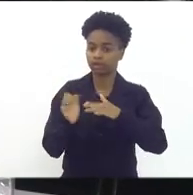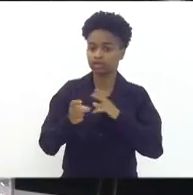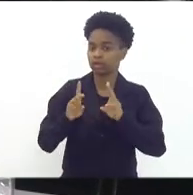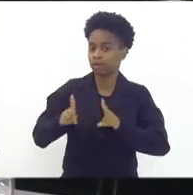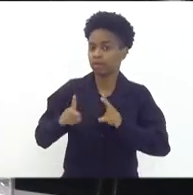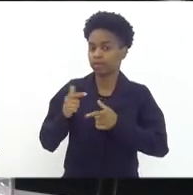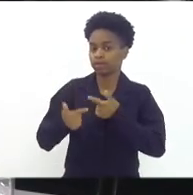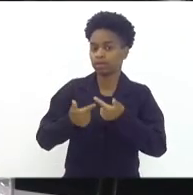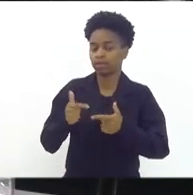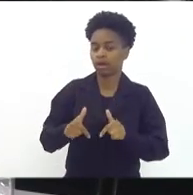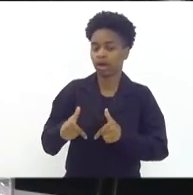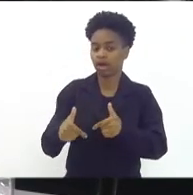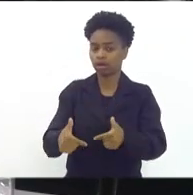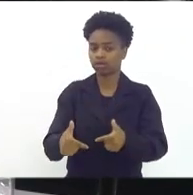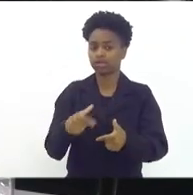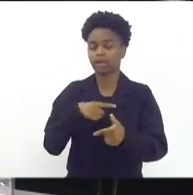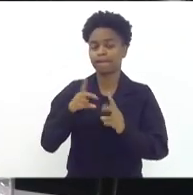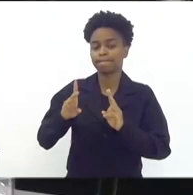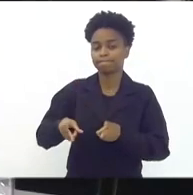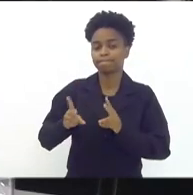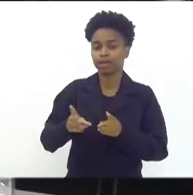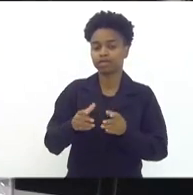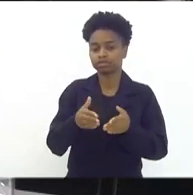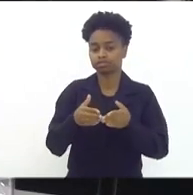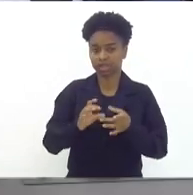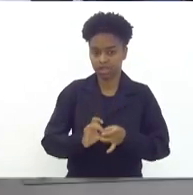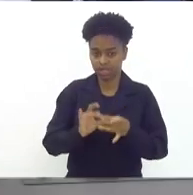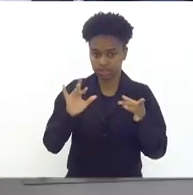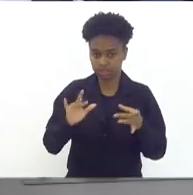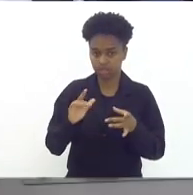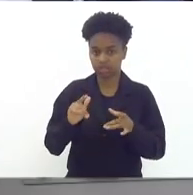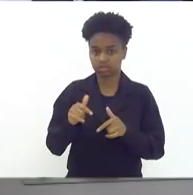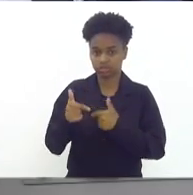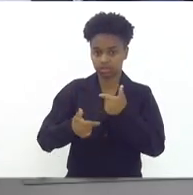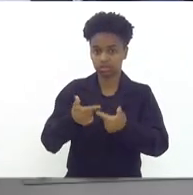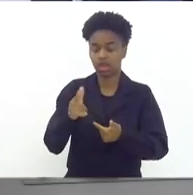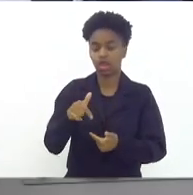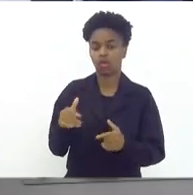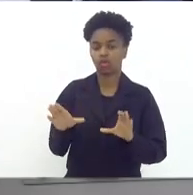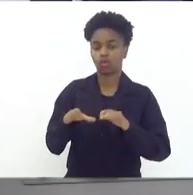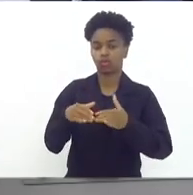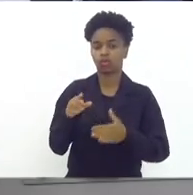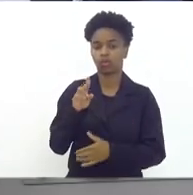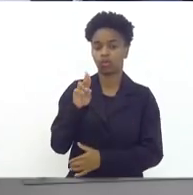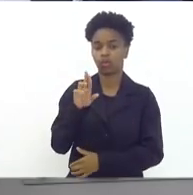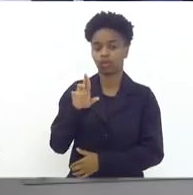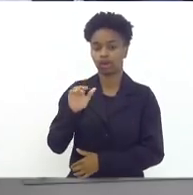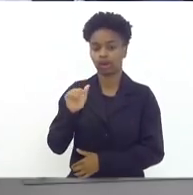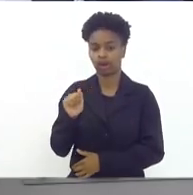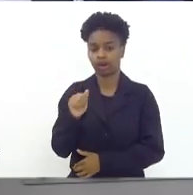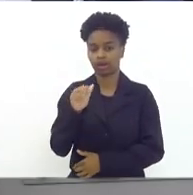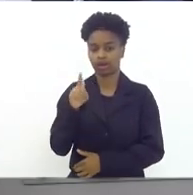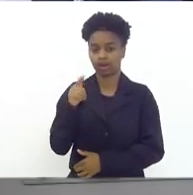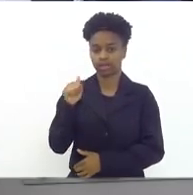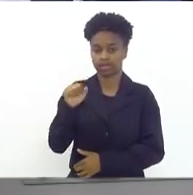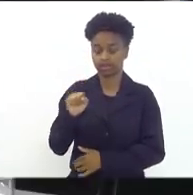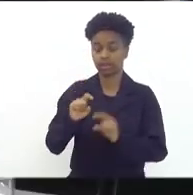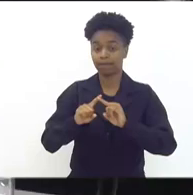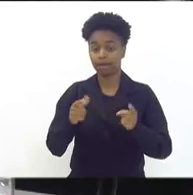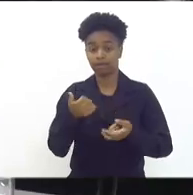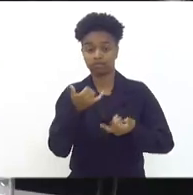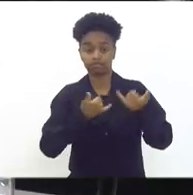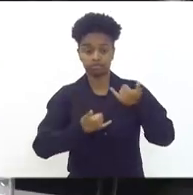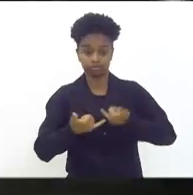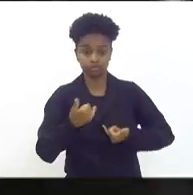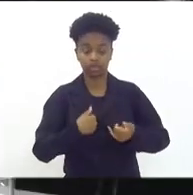mesmo serviço tem as mesma licença para operar que é o grupo Urca gás e o que me relataram